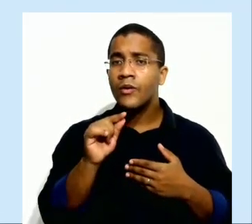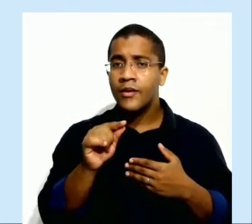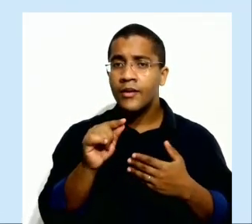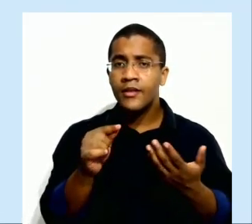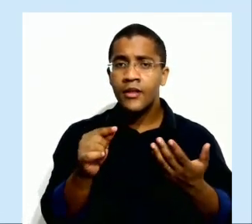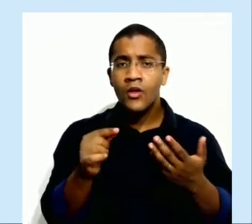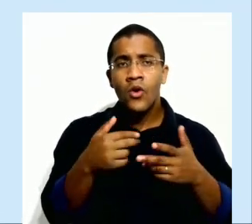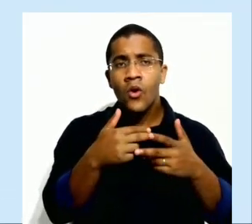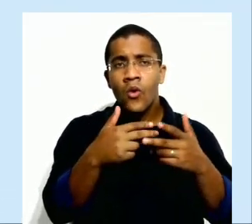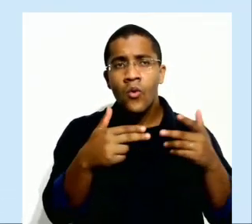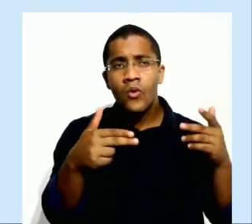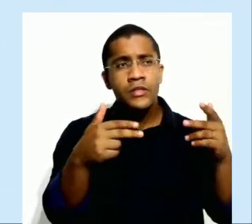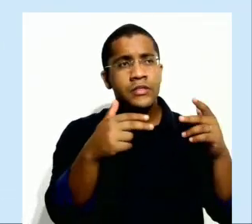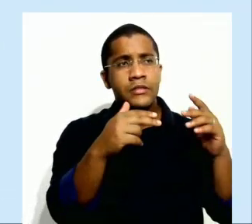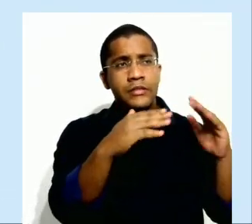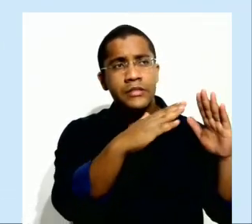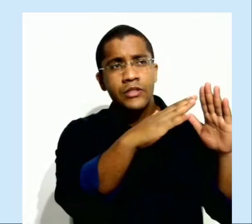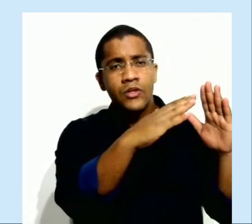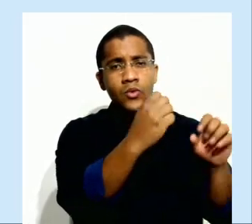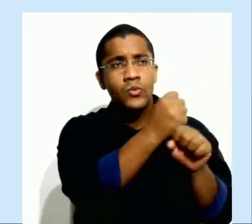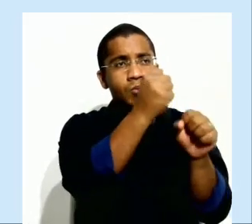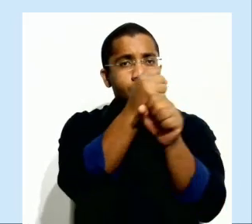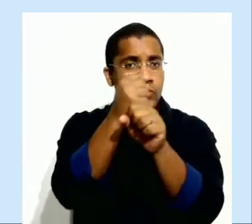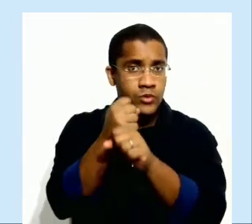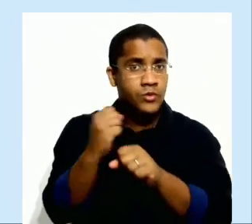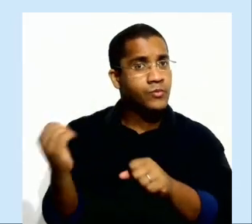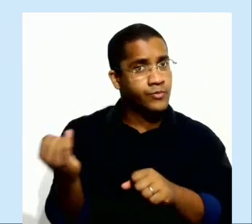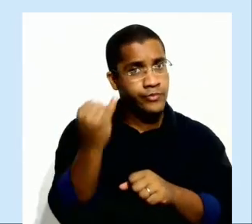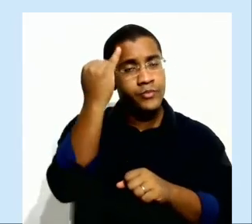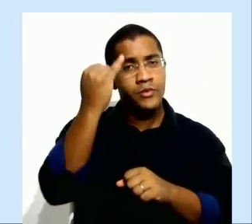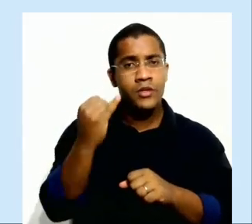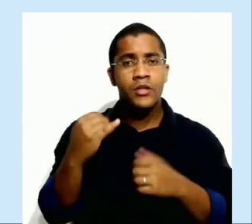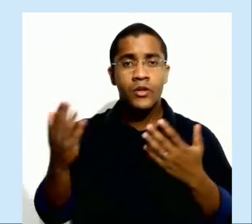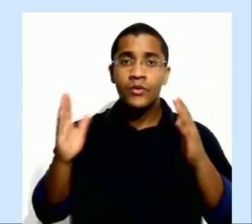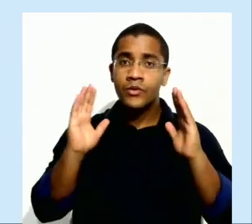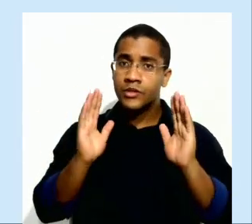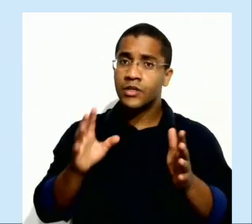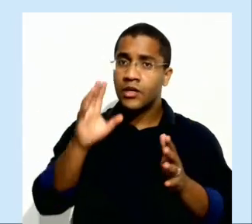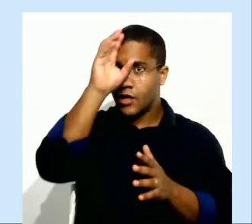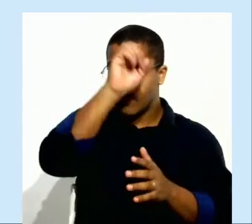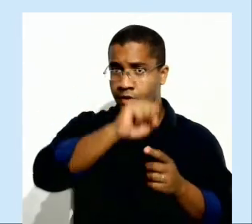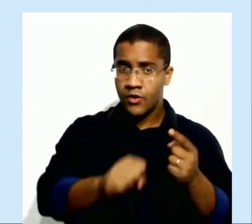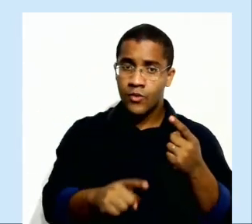vimos ao longo do contexto já duas grandes